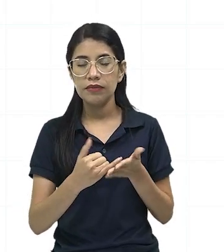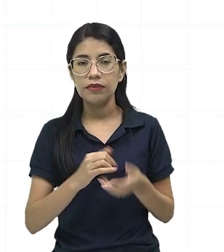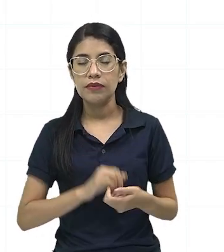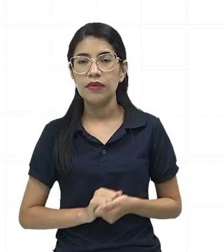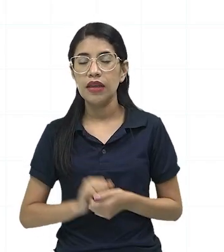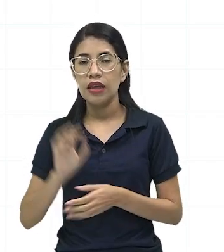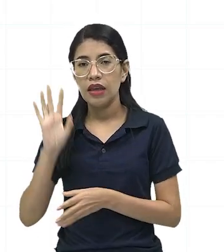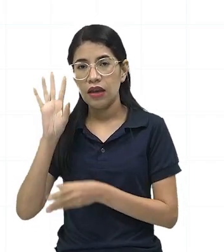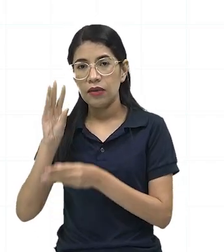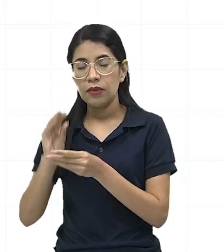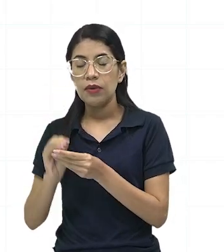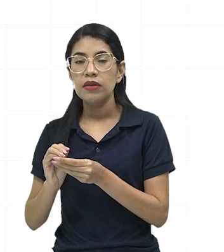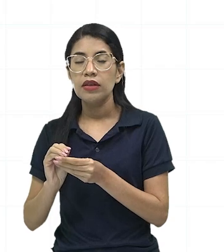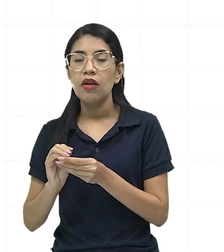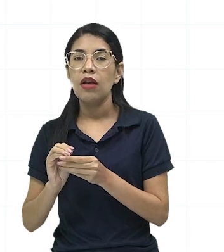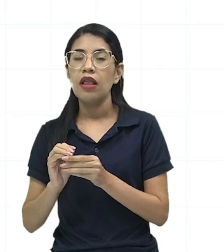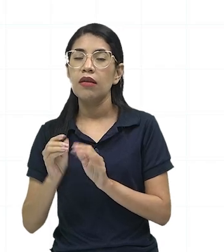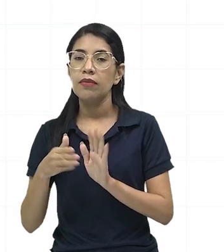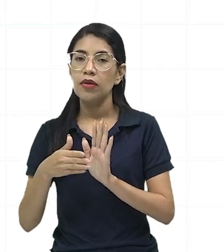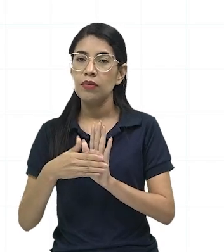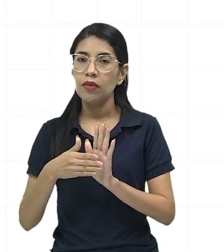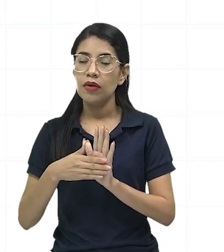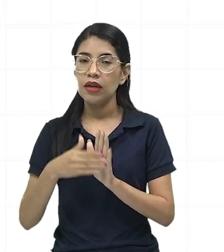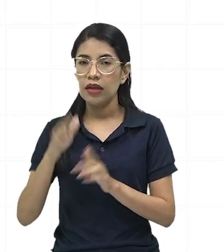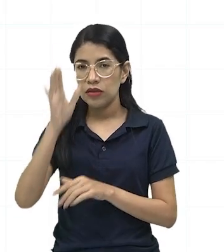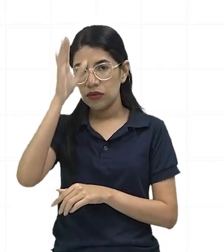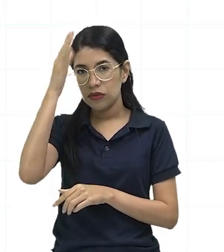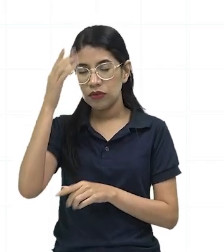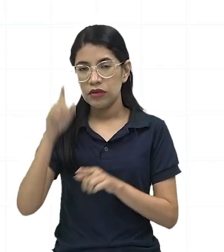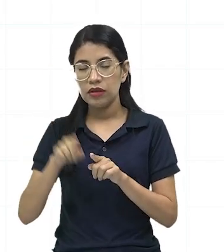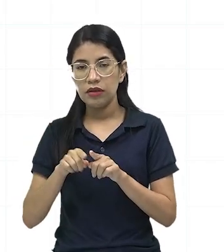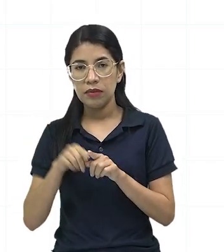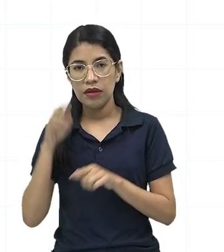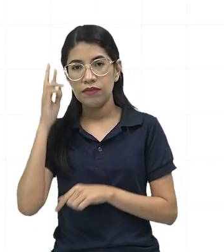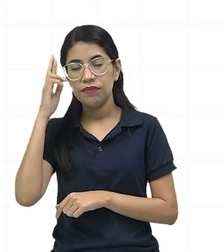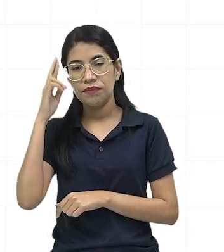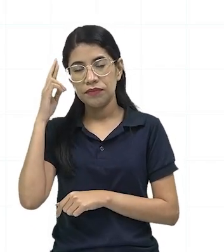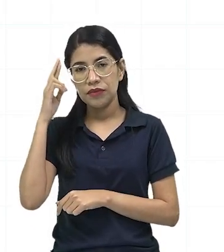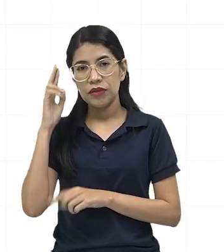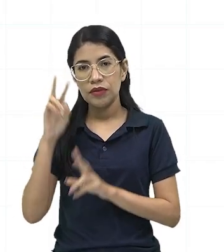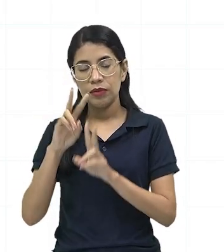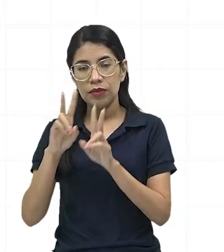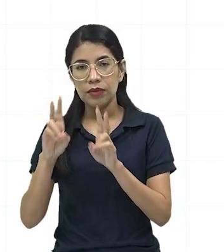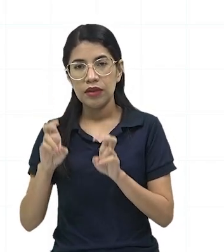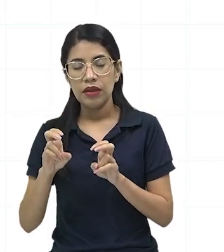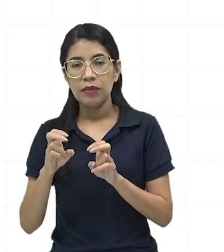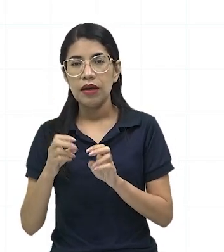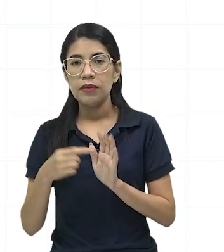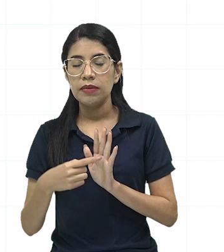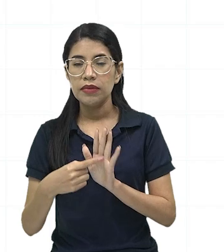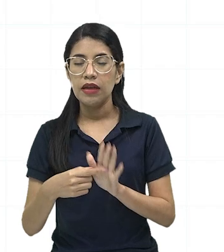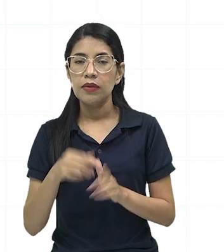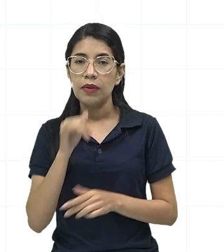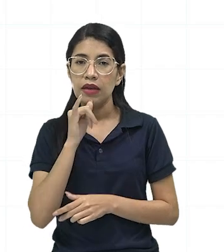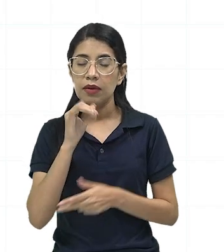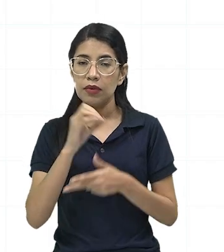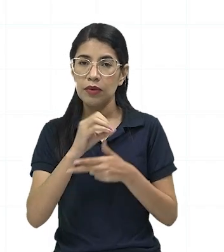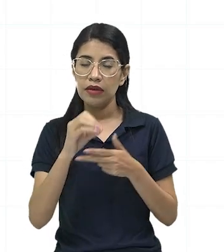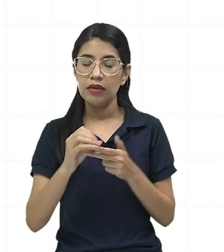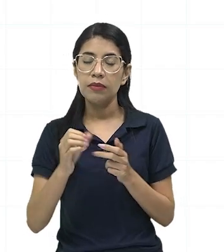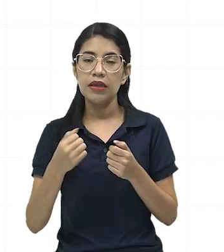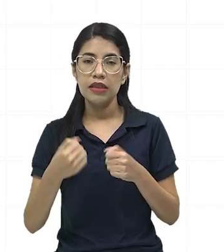enquanto a conclusão pode propor soluções ou reflexões sobre o assunto. No caso do Enem, você precisa propor